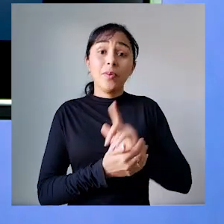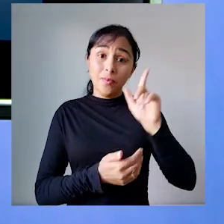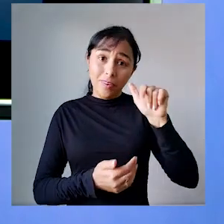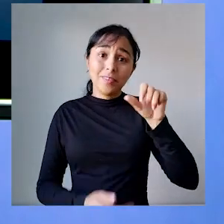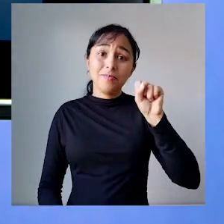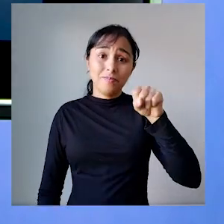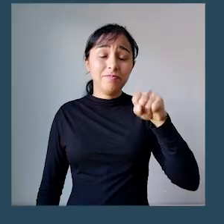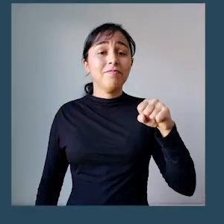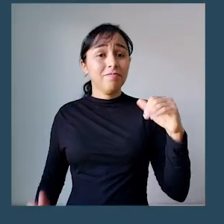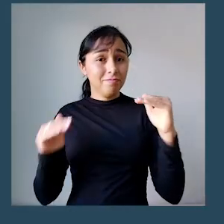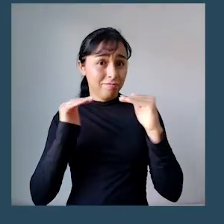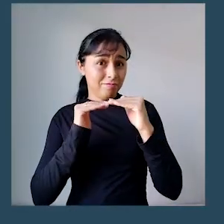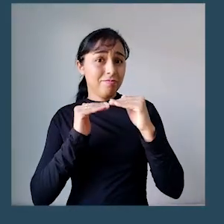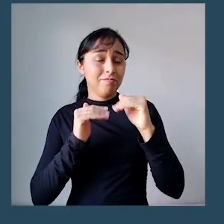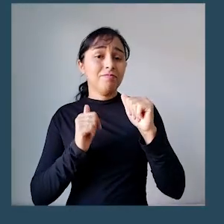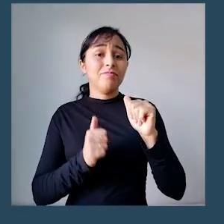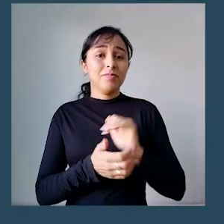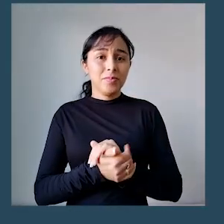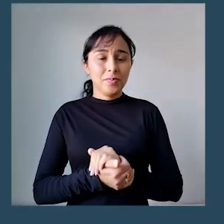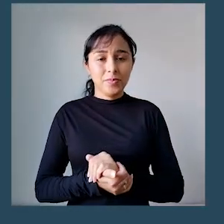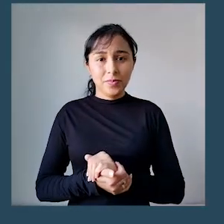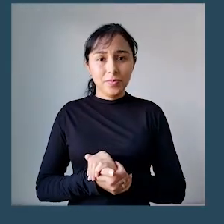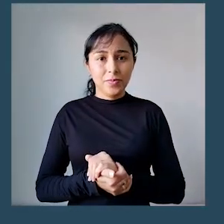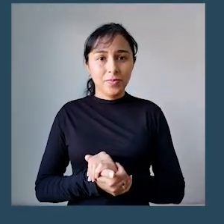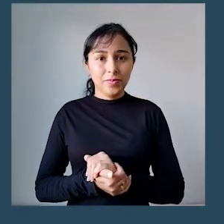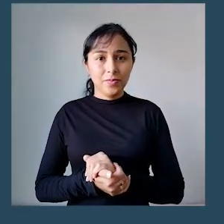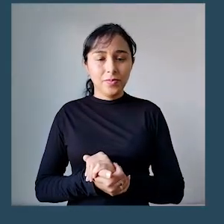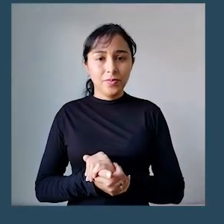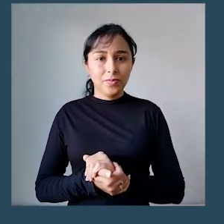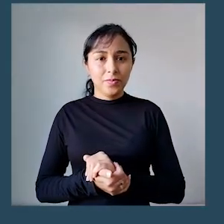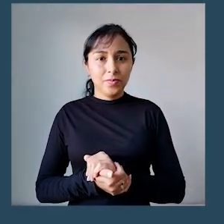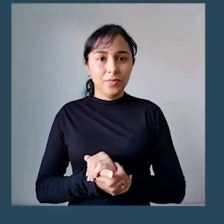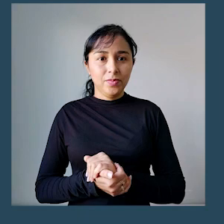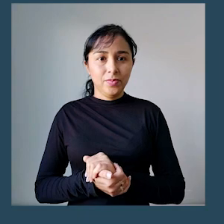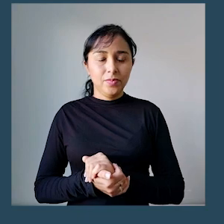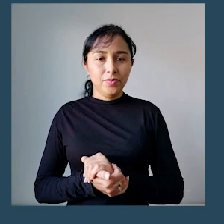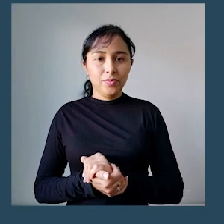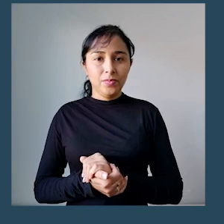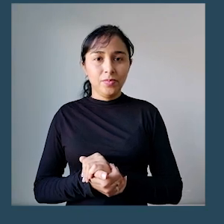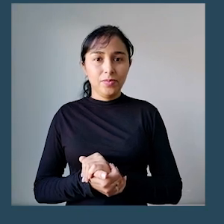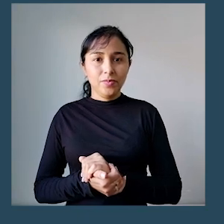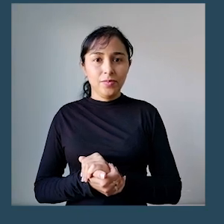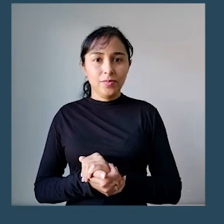que essa grandeza, ela é sim diretamente proporcional.